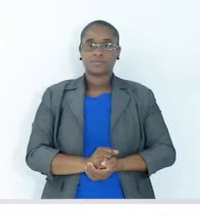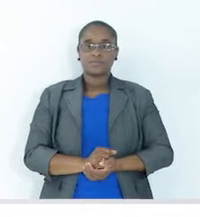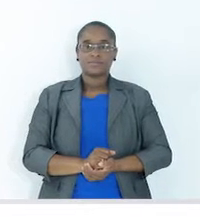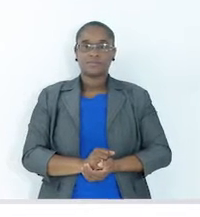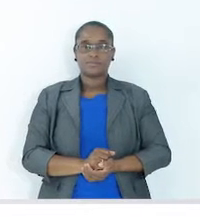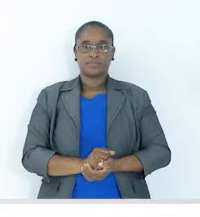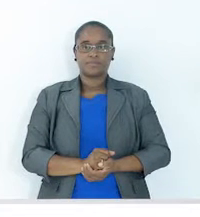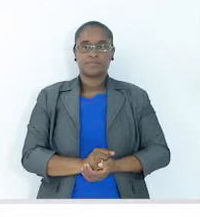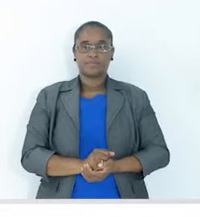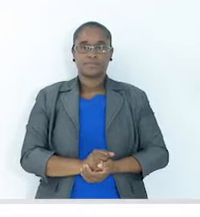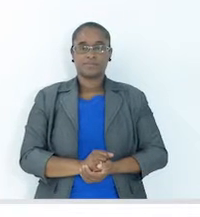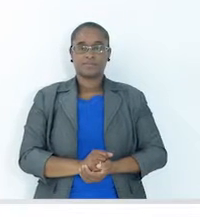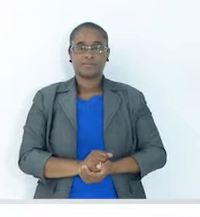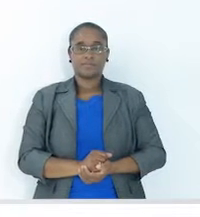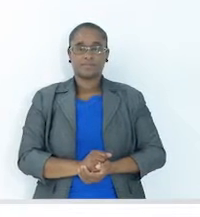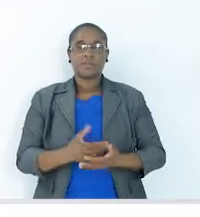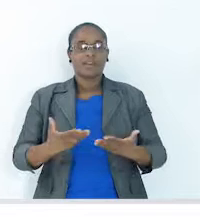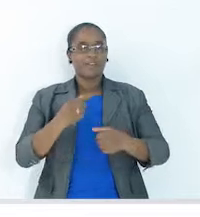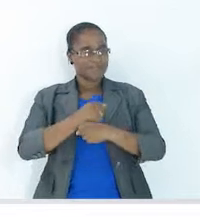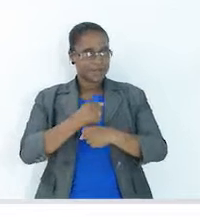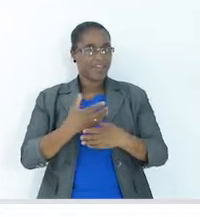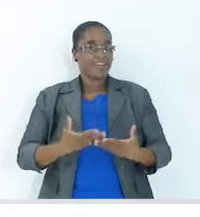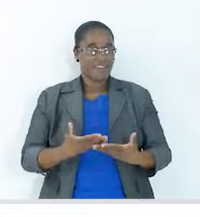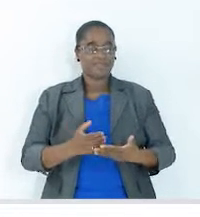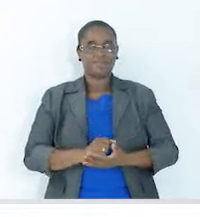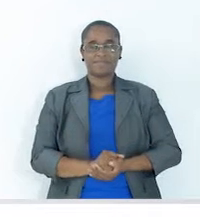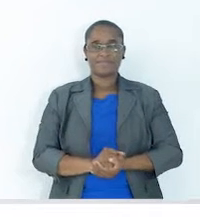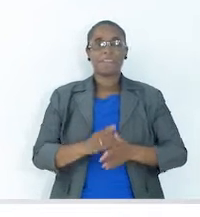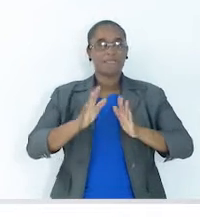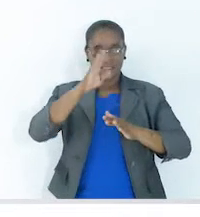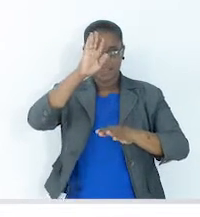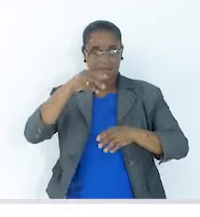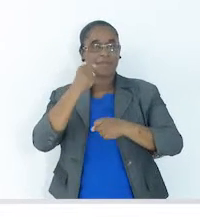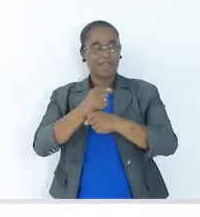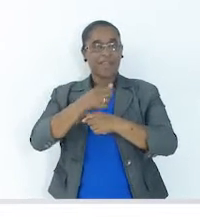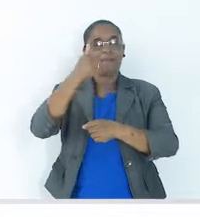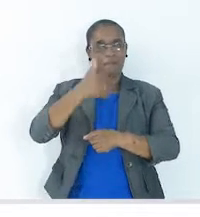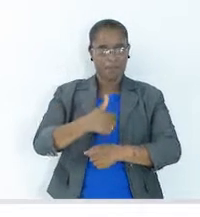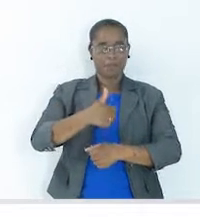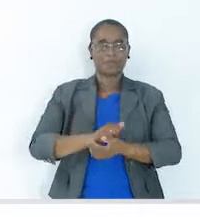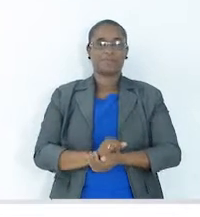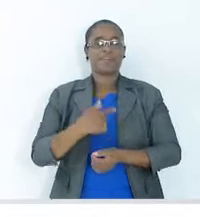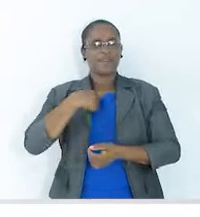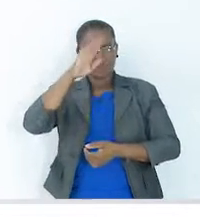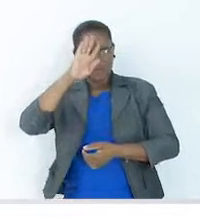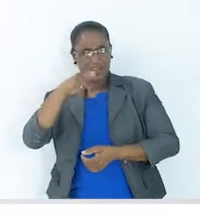Ok. Vamos trabalhar agora? Já sabes que trabalhar é bom. E